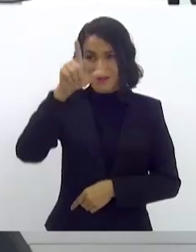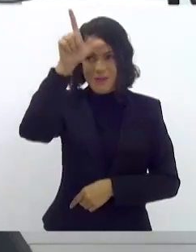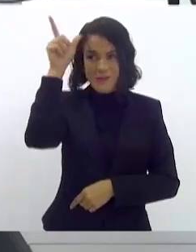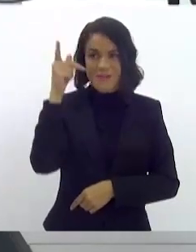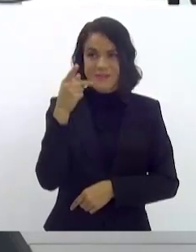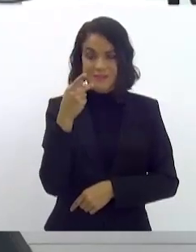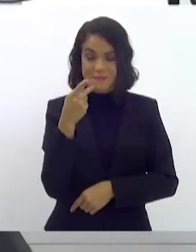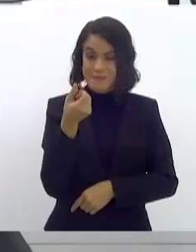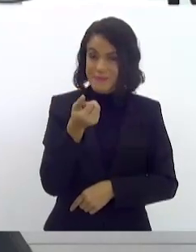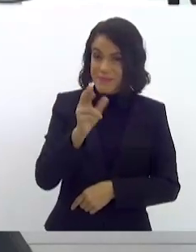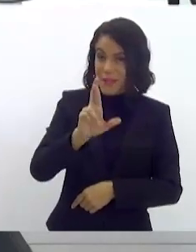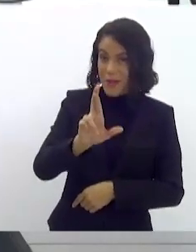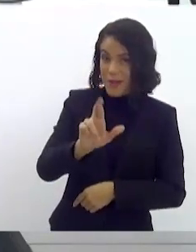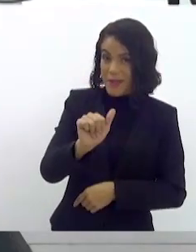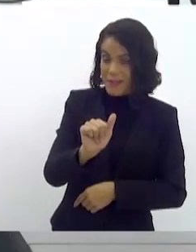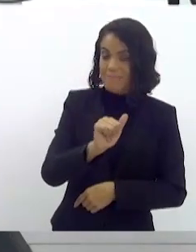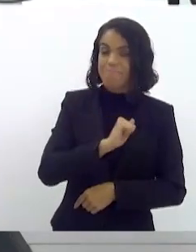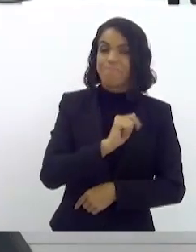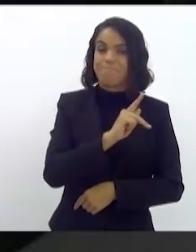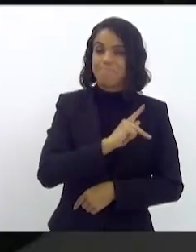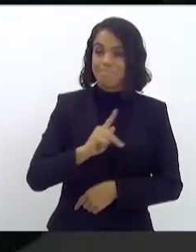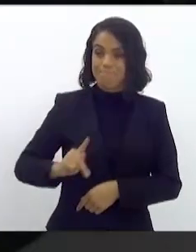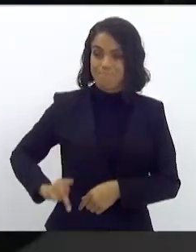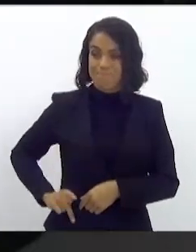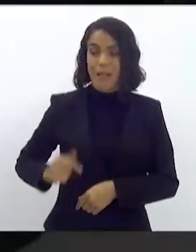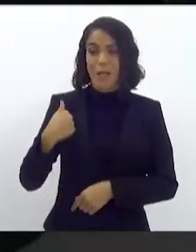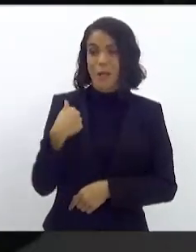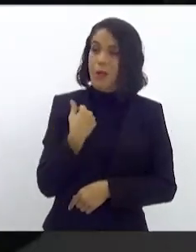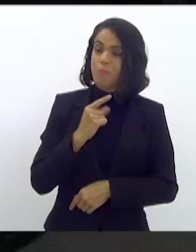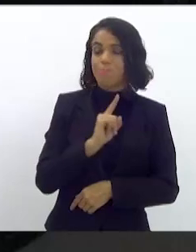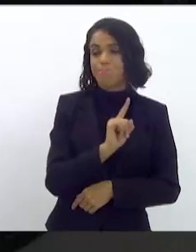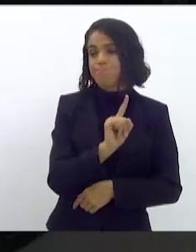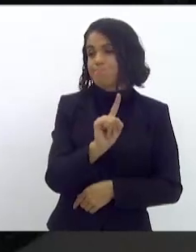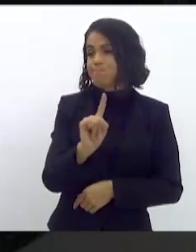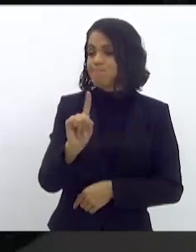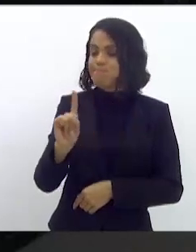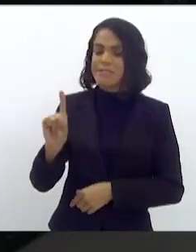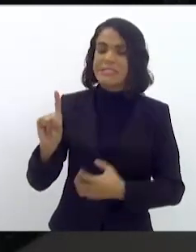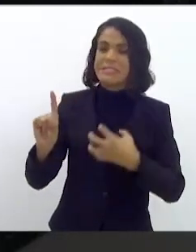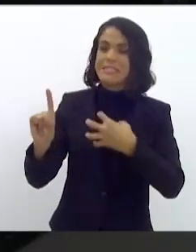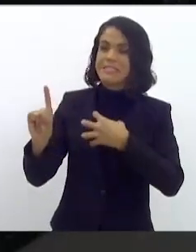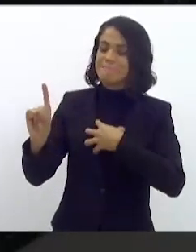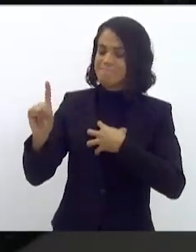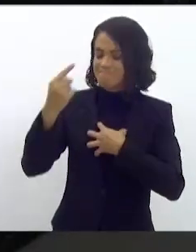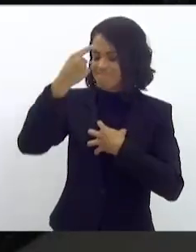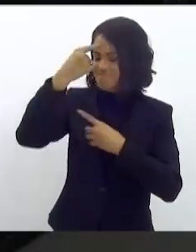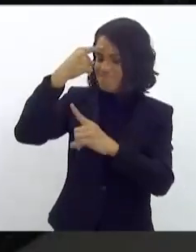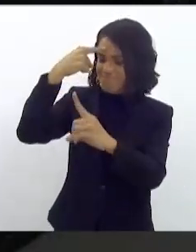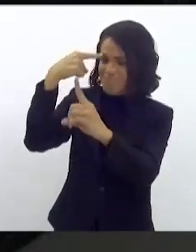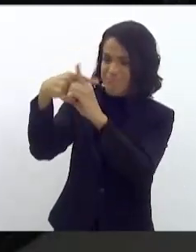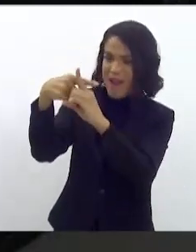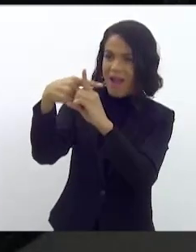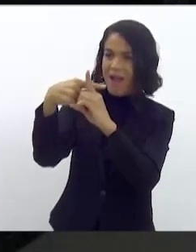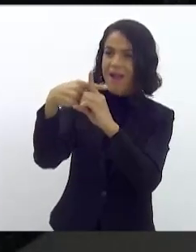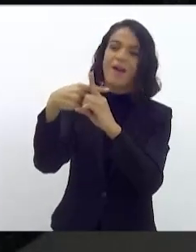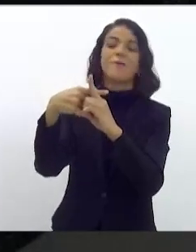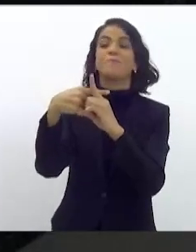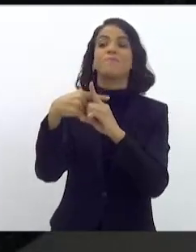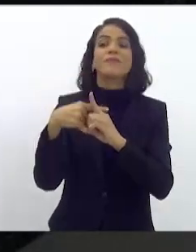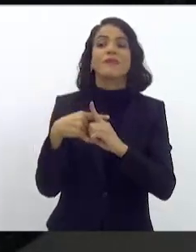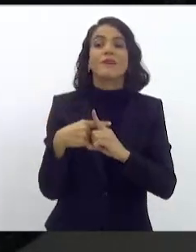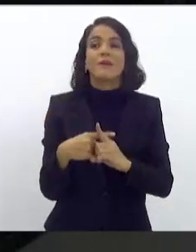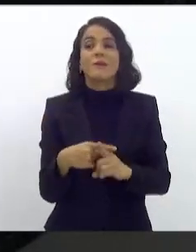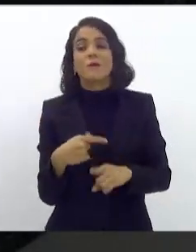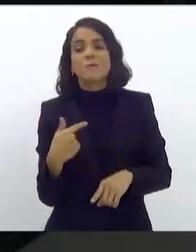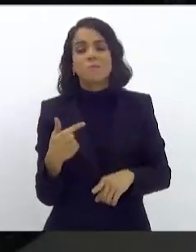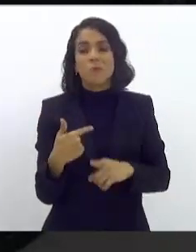Senhora presidente, eu saí daqui verdadeiramente otimista, porque